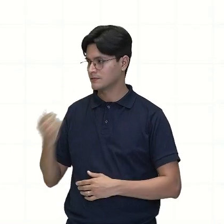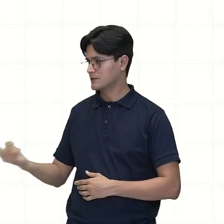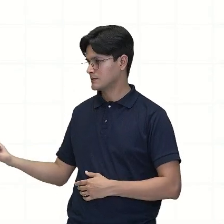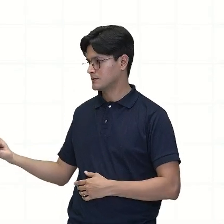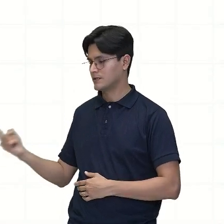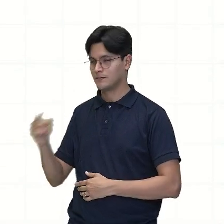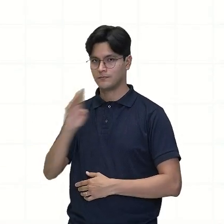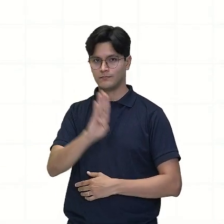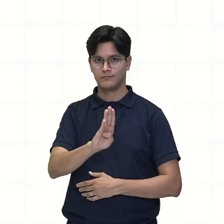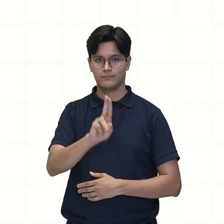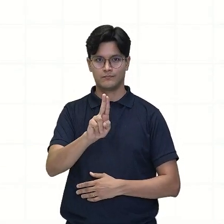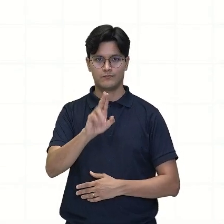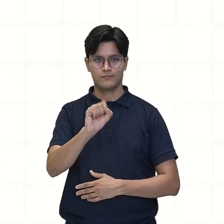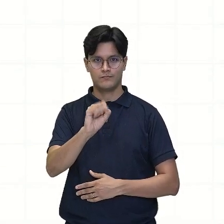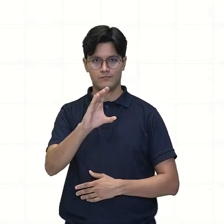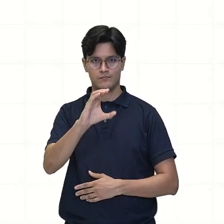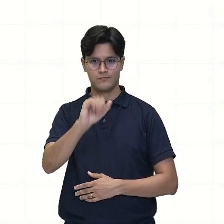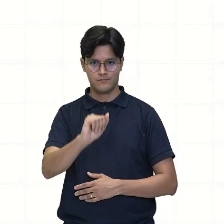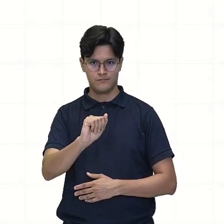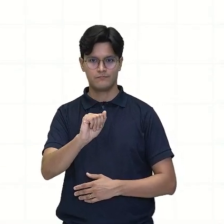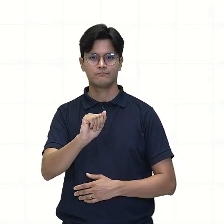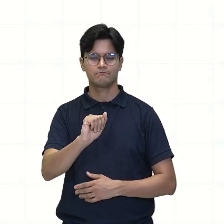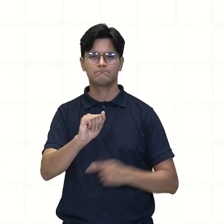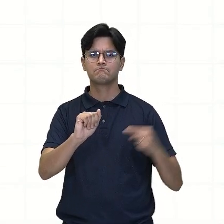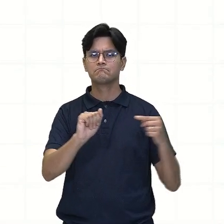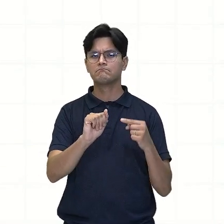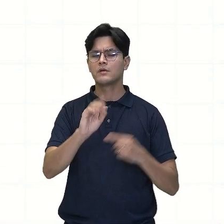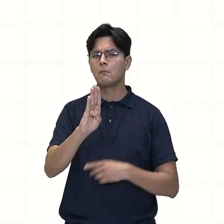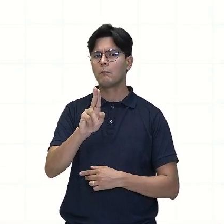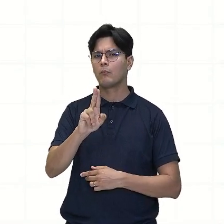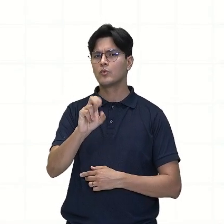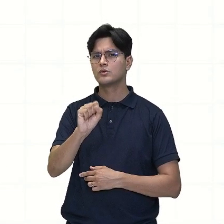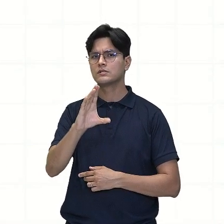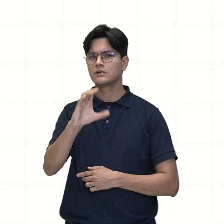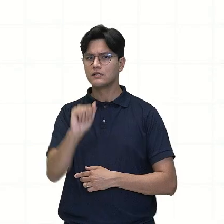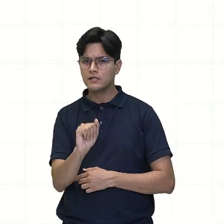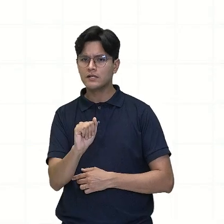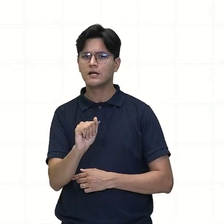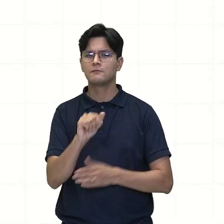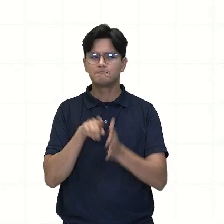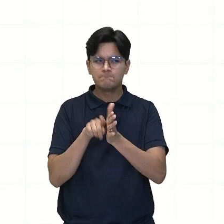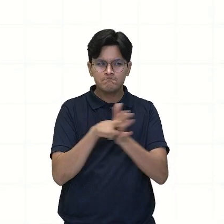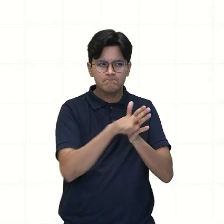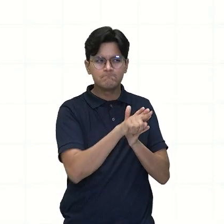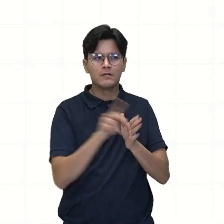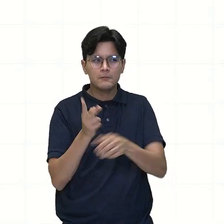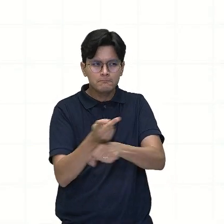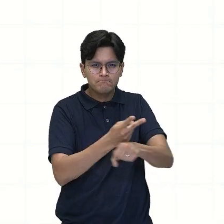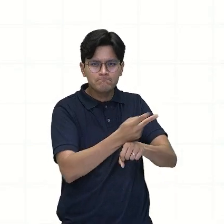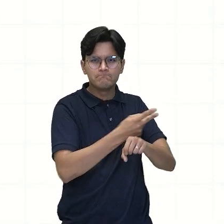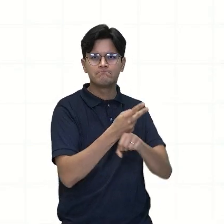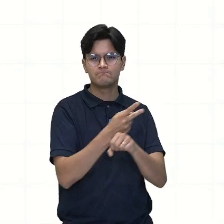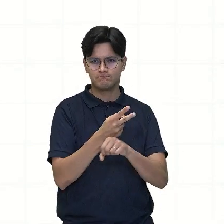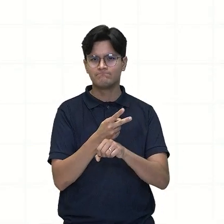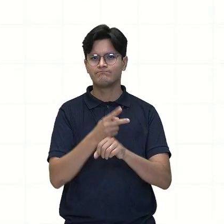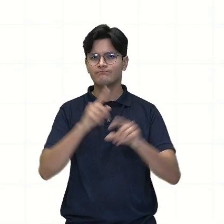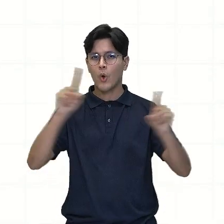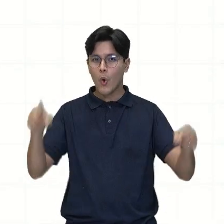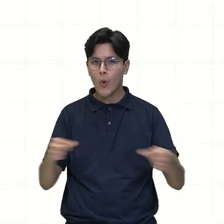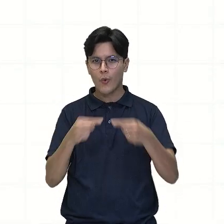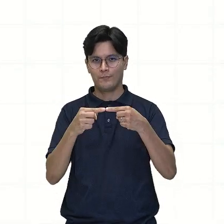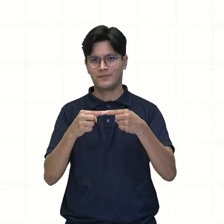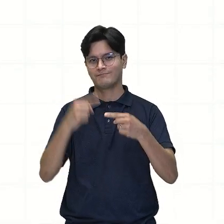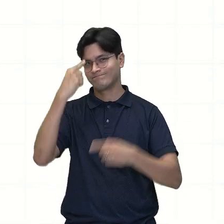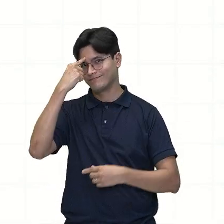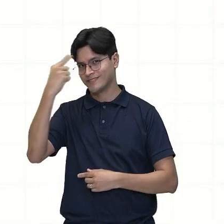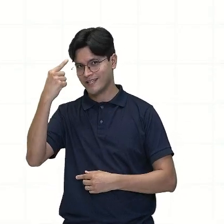Ok? E quando pensamos na ideia de busca, também temos que pensar na ideia de vocação.